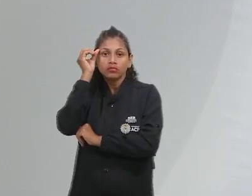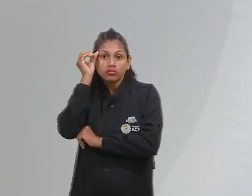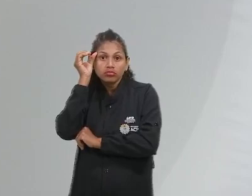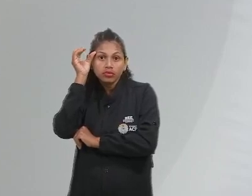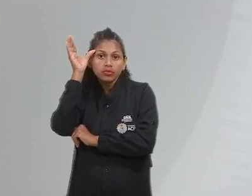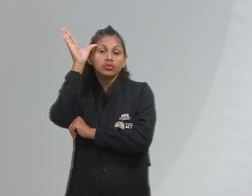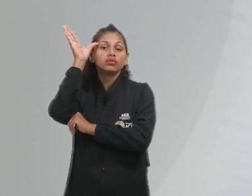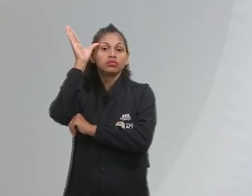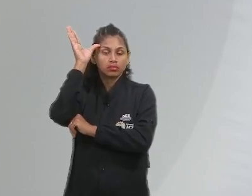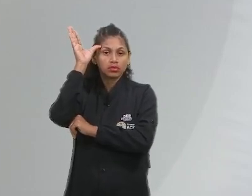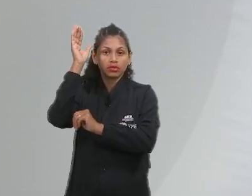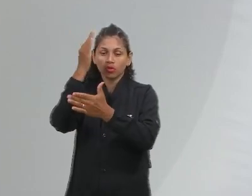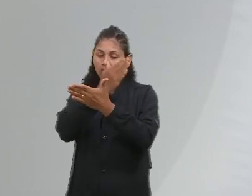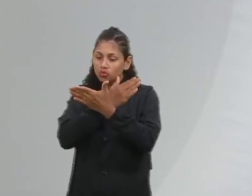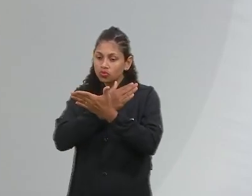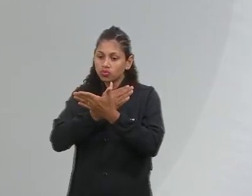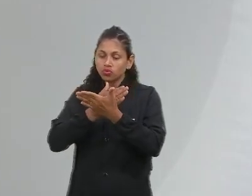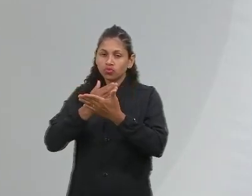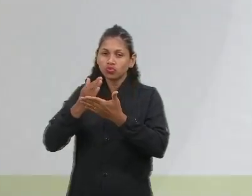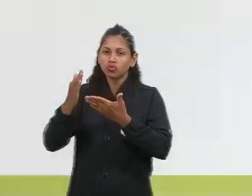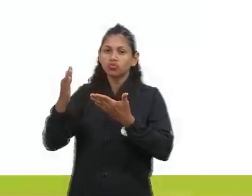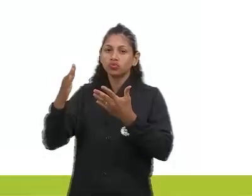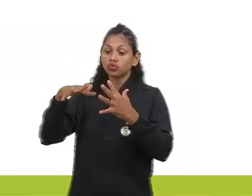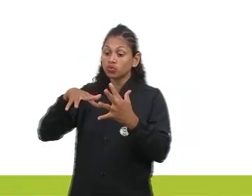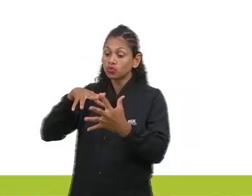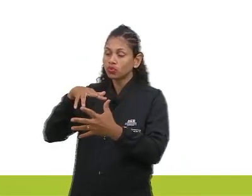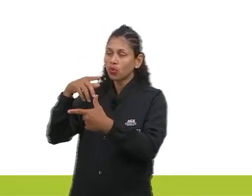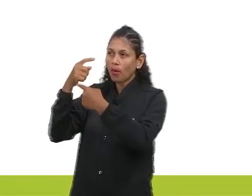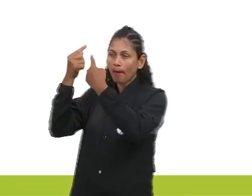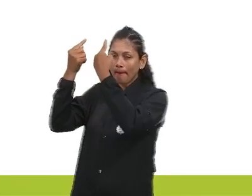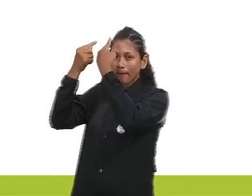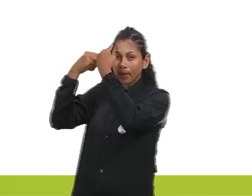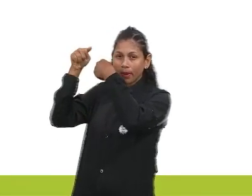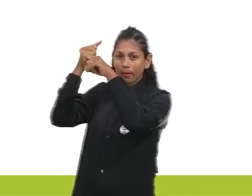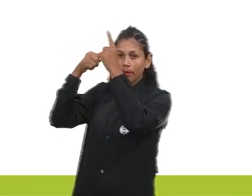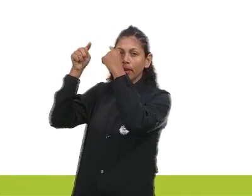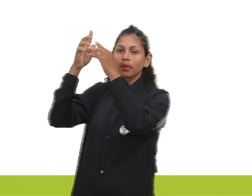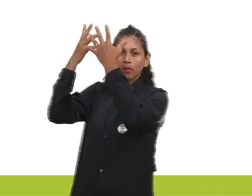é proveniente do mundo das ideias. Então,